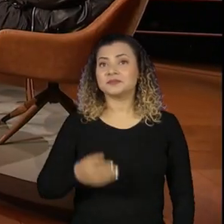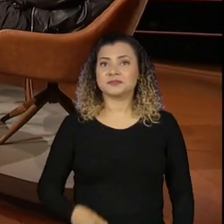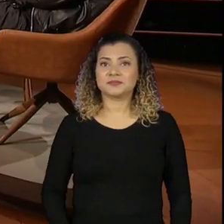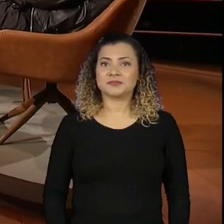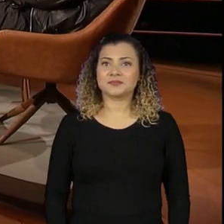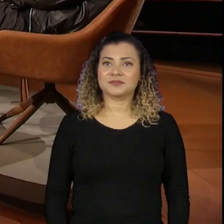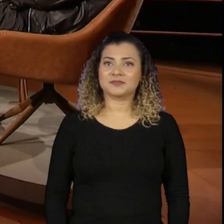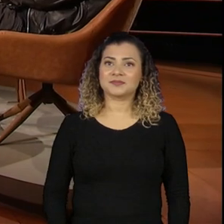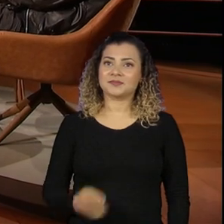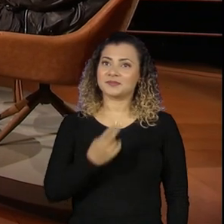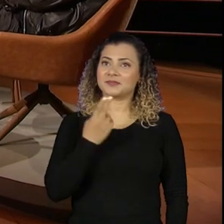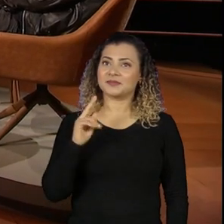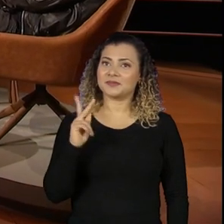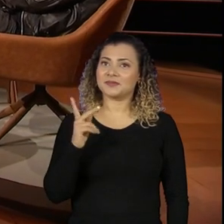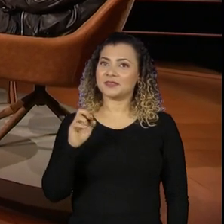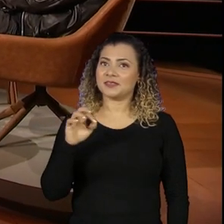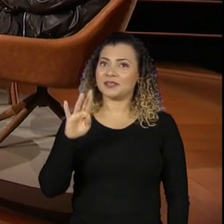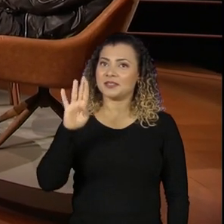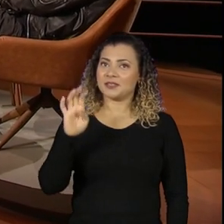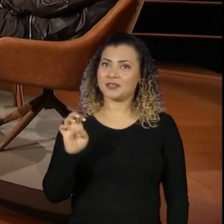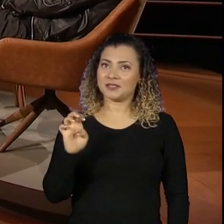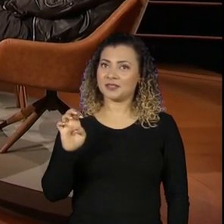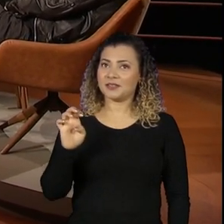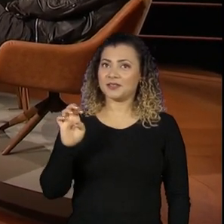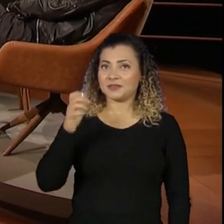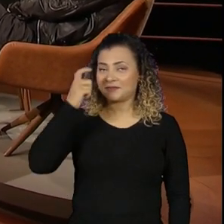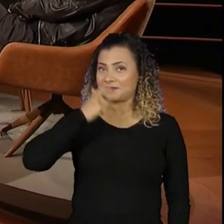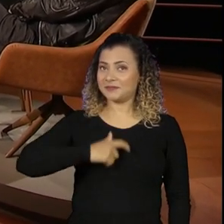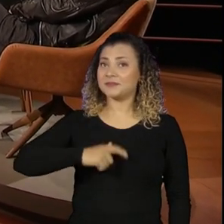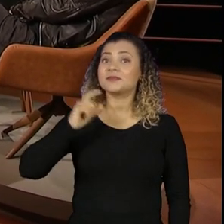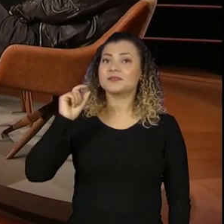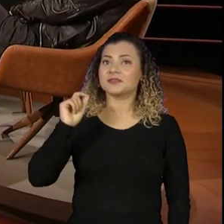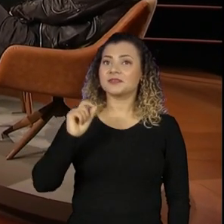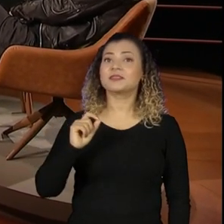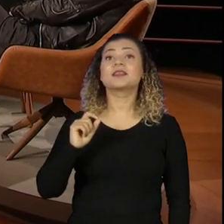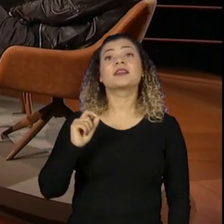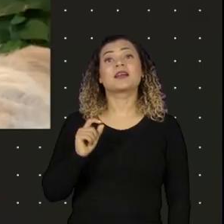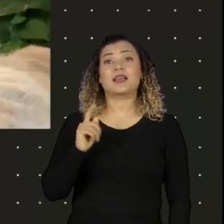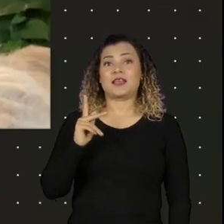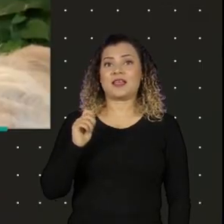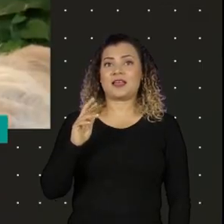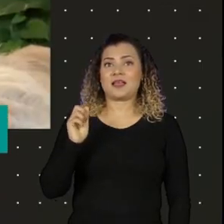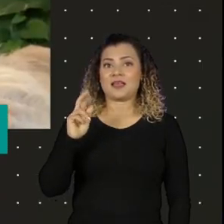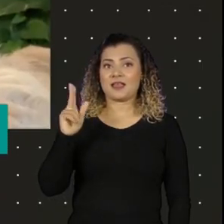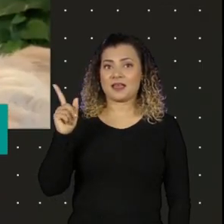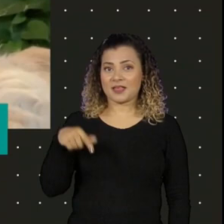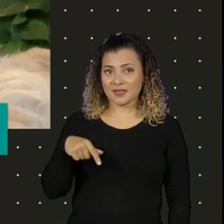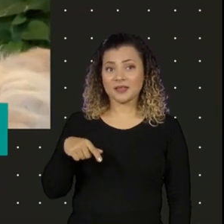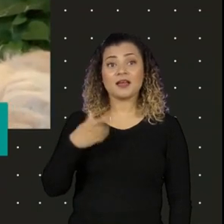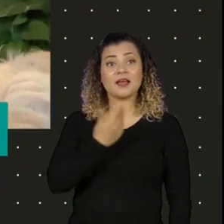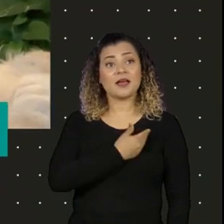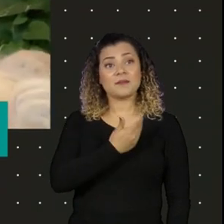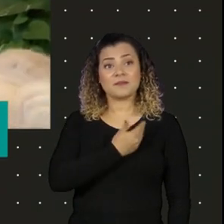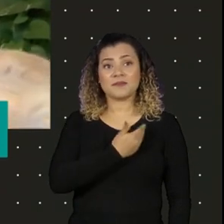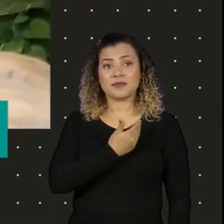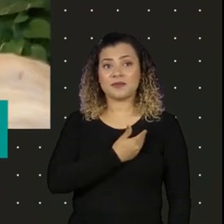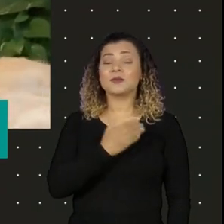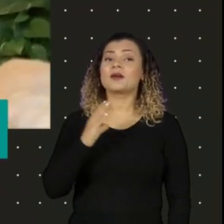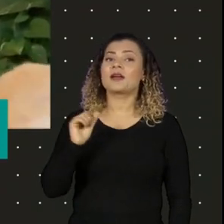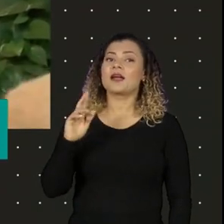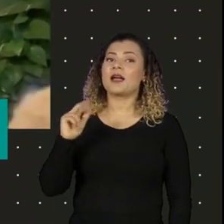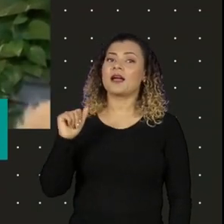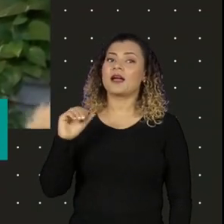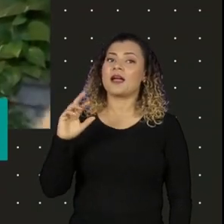Oi, meu nome é Henrique Figueiredo, vulgarmente conhecido como Carcará, sou amigo do Mário há bom tempo, desde o começo